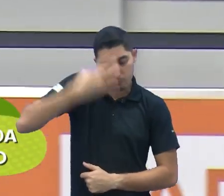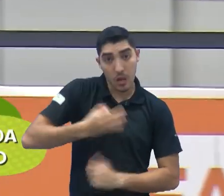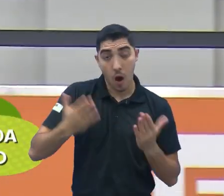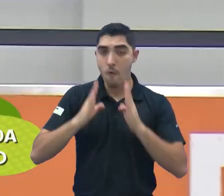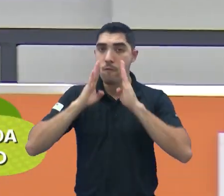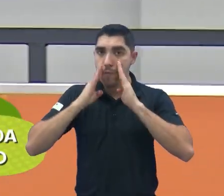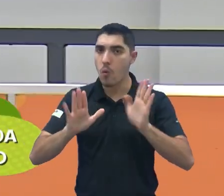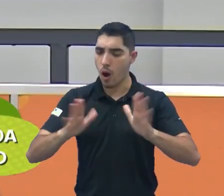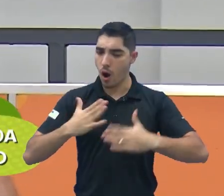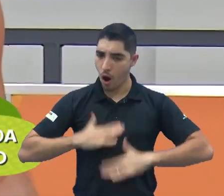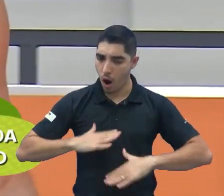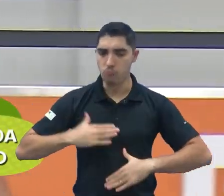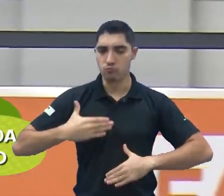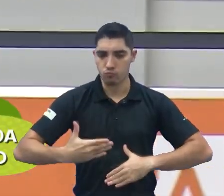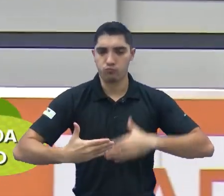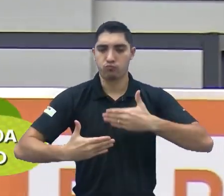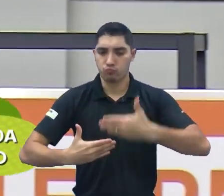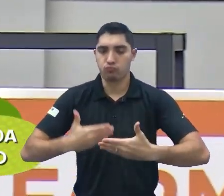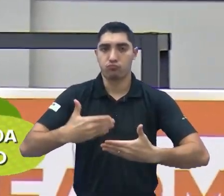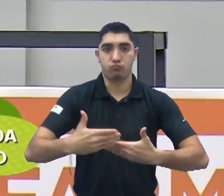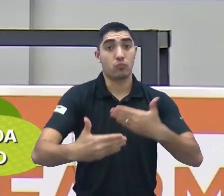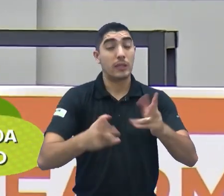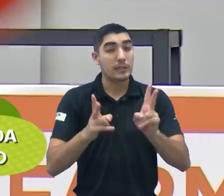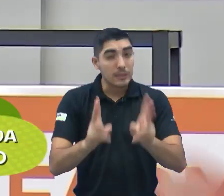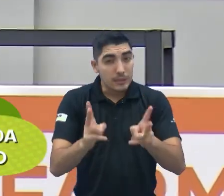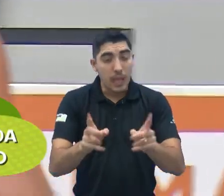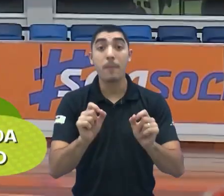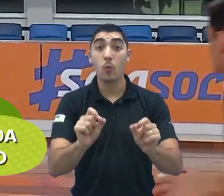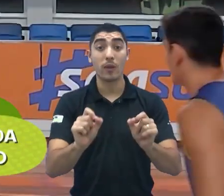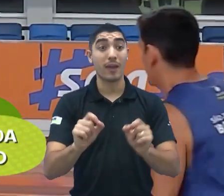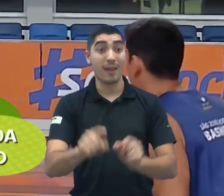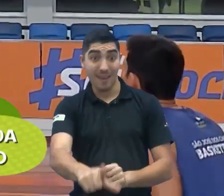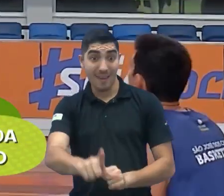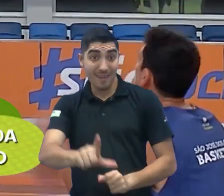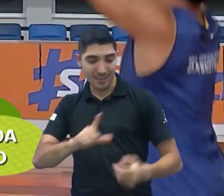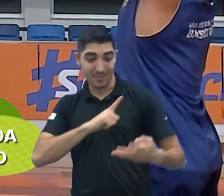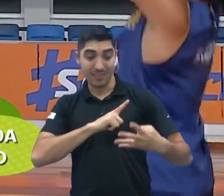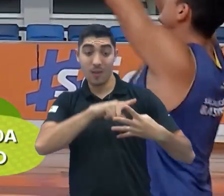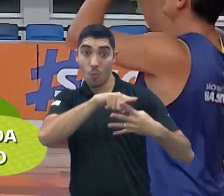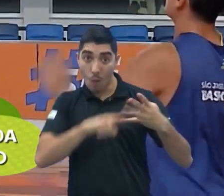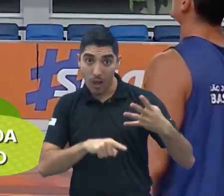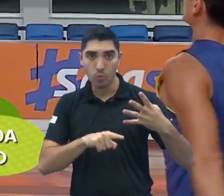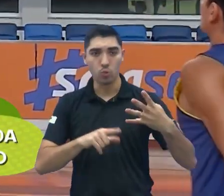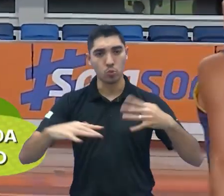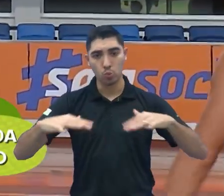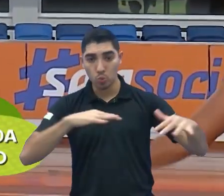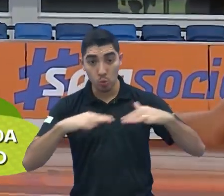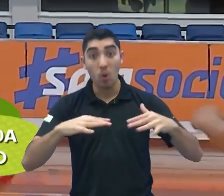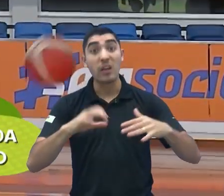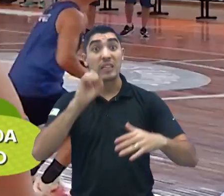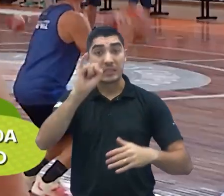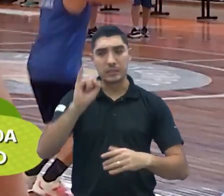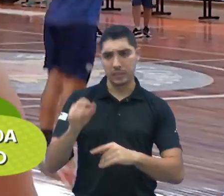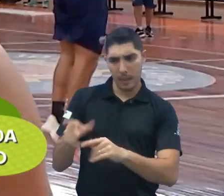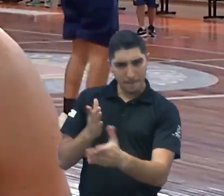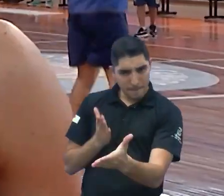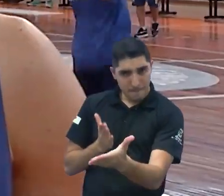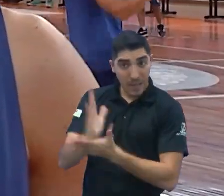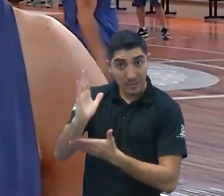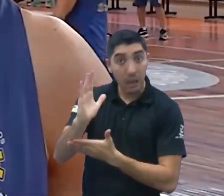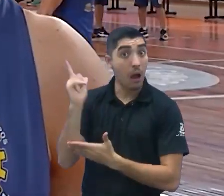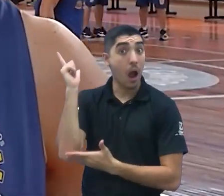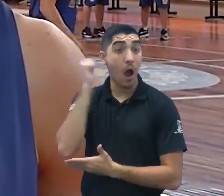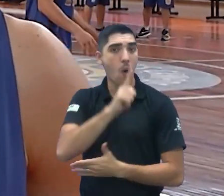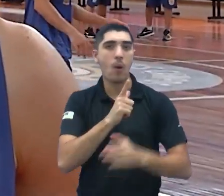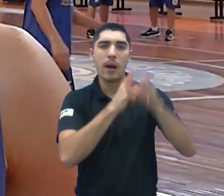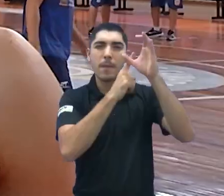100% nas 4 partidas que antecedem o torneio mata-mata, que vale vaga na Champions League das Américas. É um passo de cada